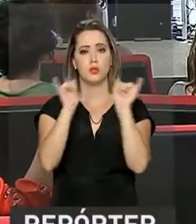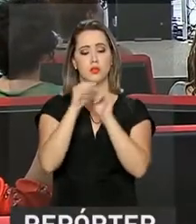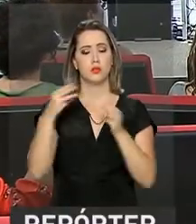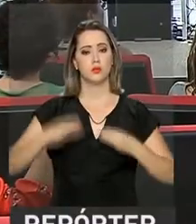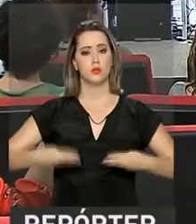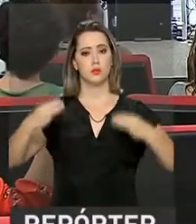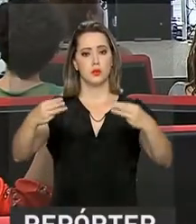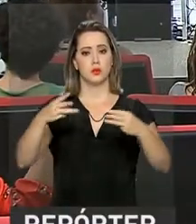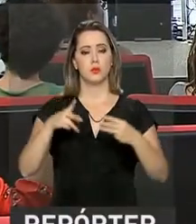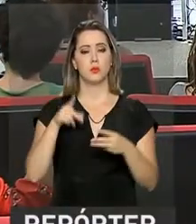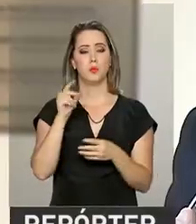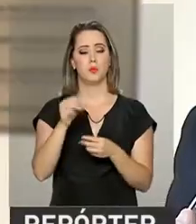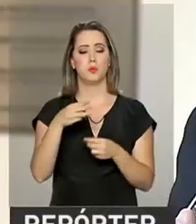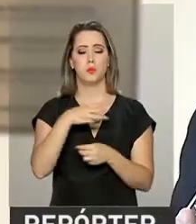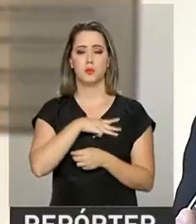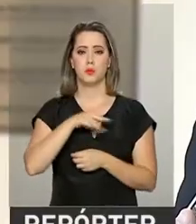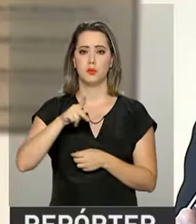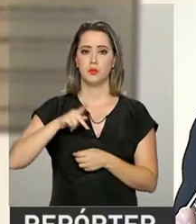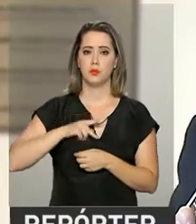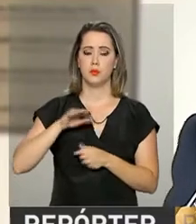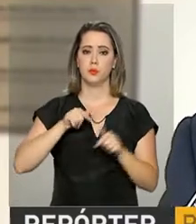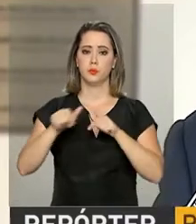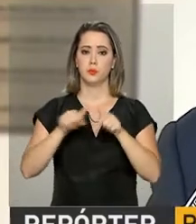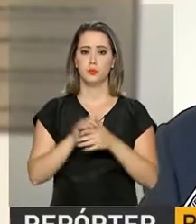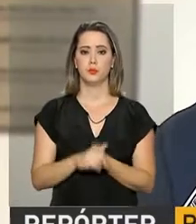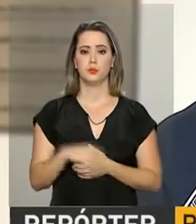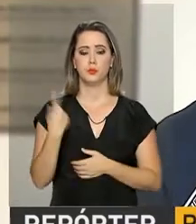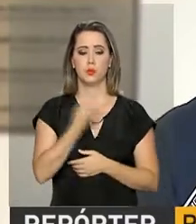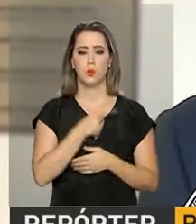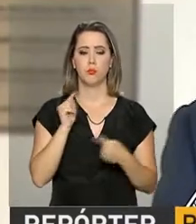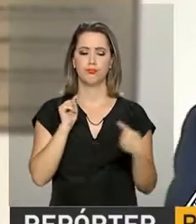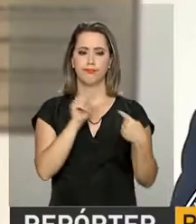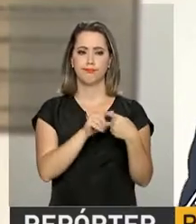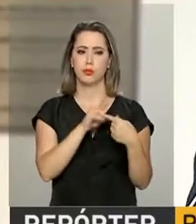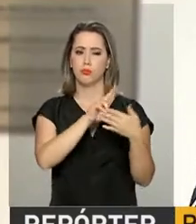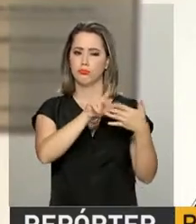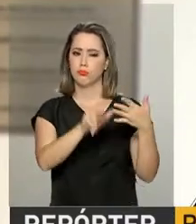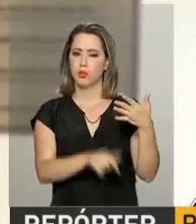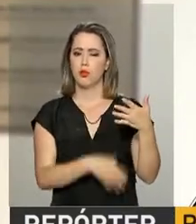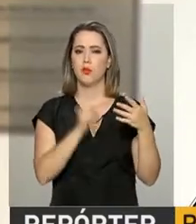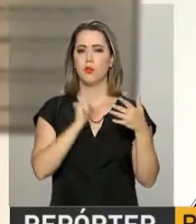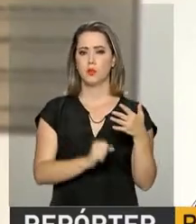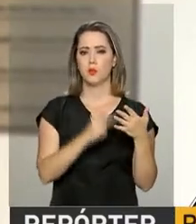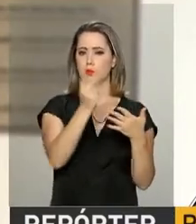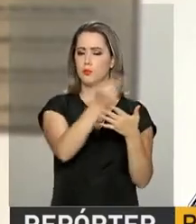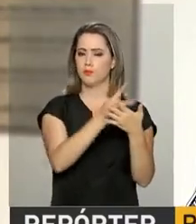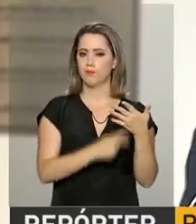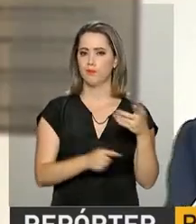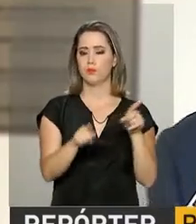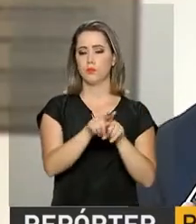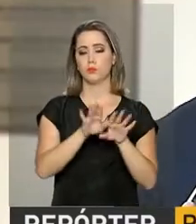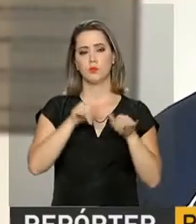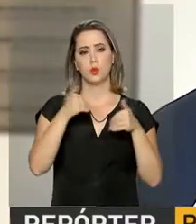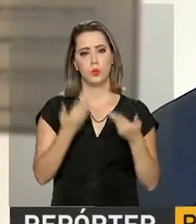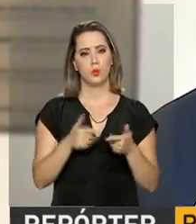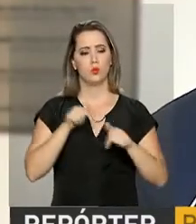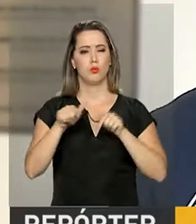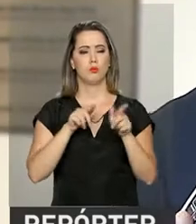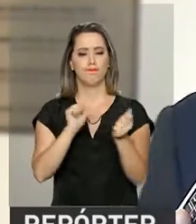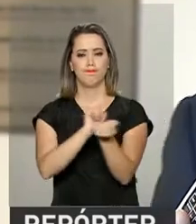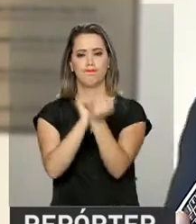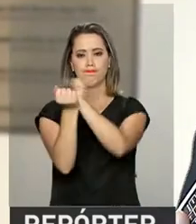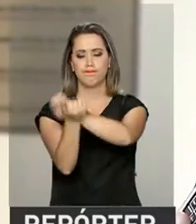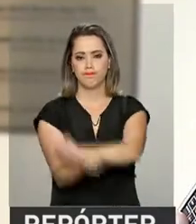ministério público do trabalho ali nós possibilitamos vários várias formas de mapeamento do trabalho escravo